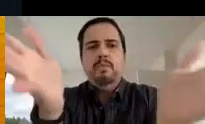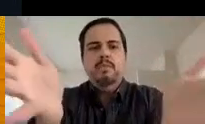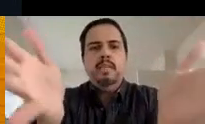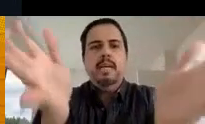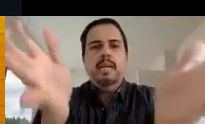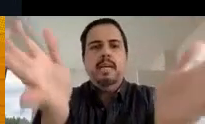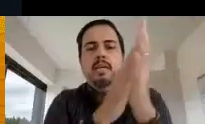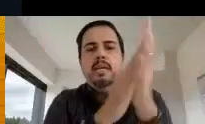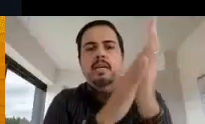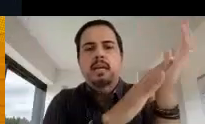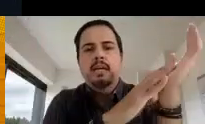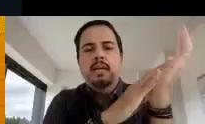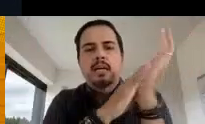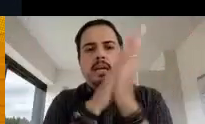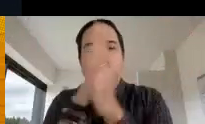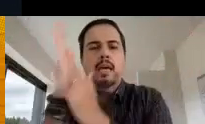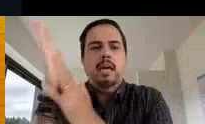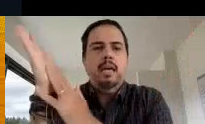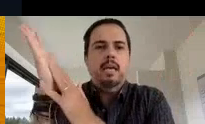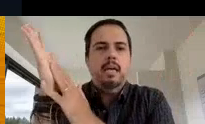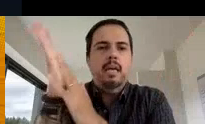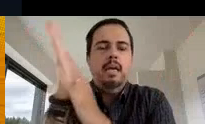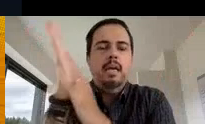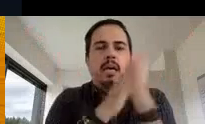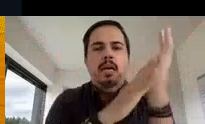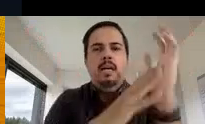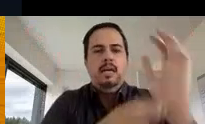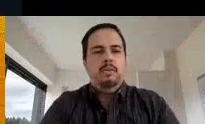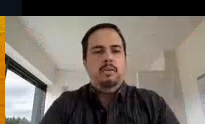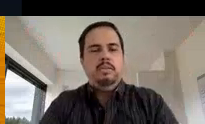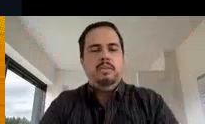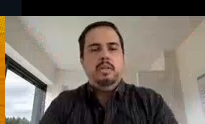E aí, para ir para o finalzinho de verdade, né?